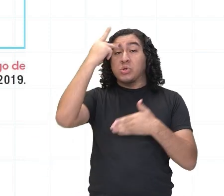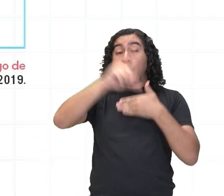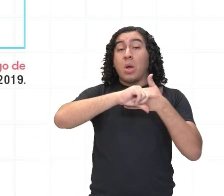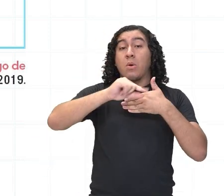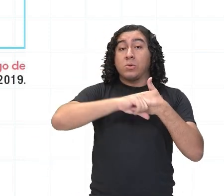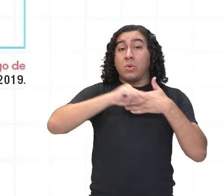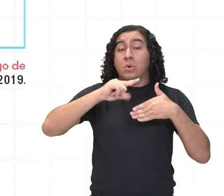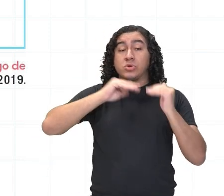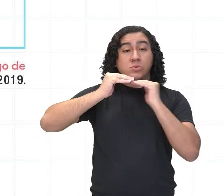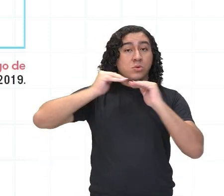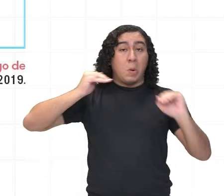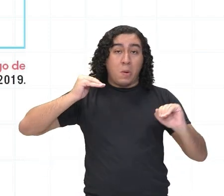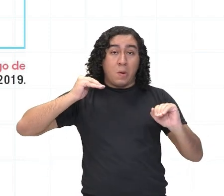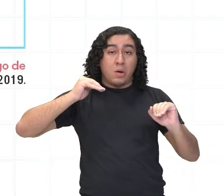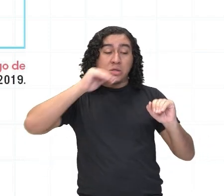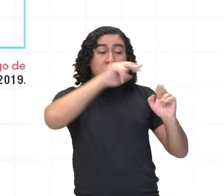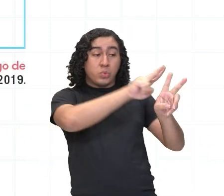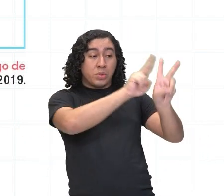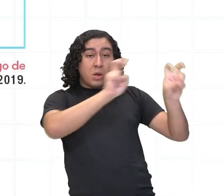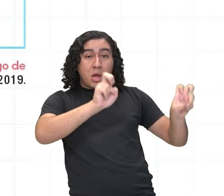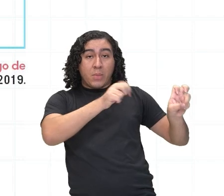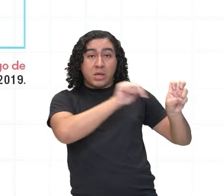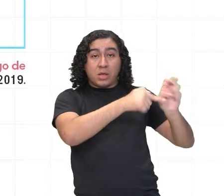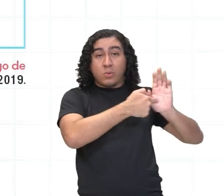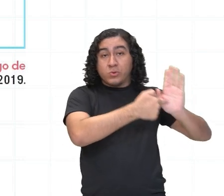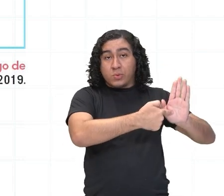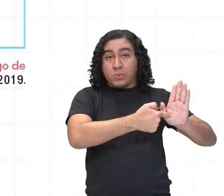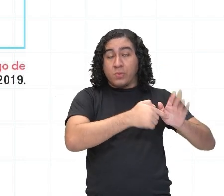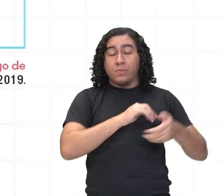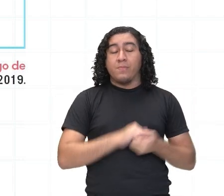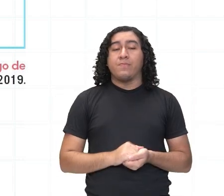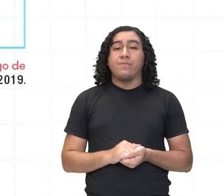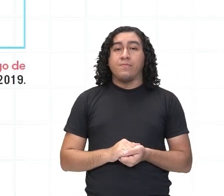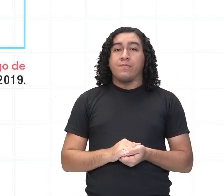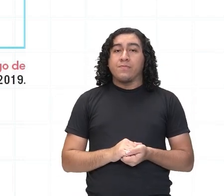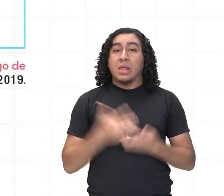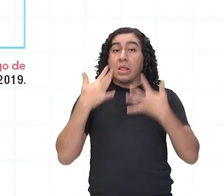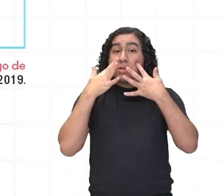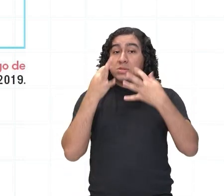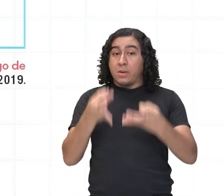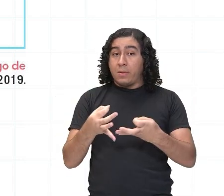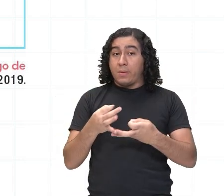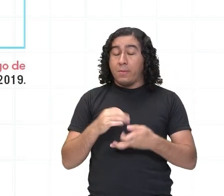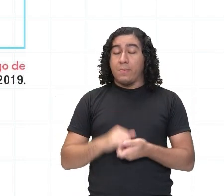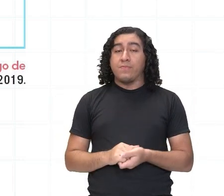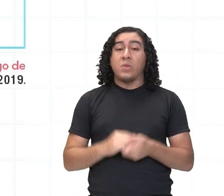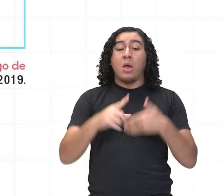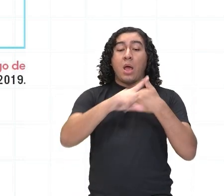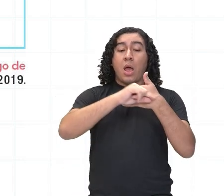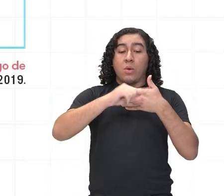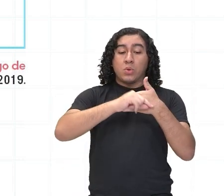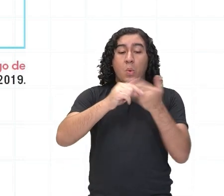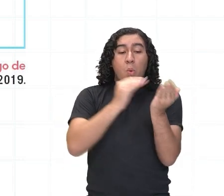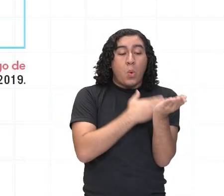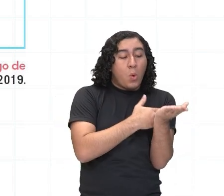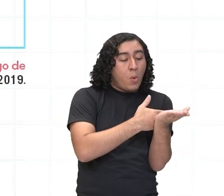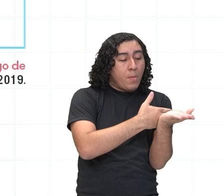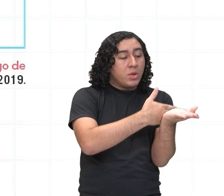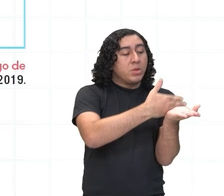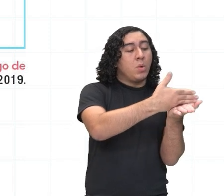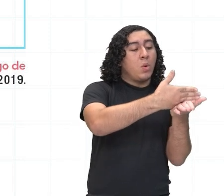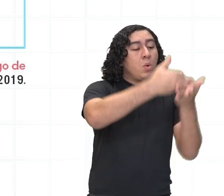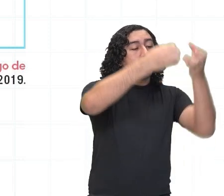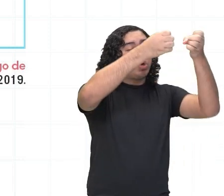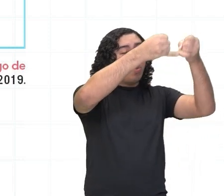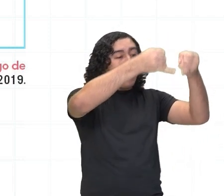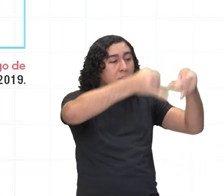esta questão que ele está expondo. Então, olhem aí, o autor começou a falar sobre o tema,